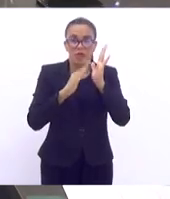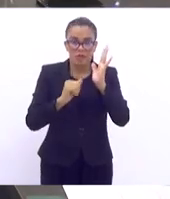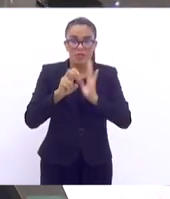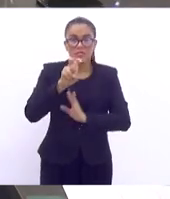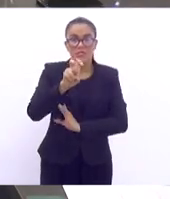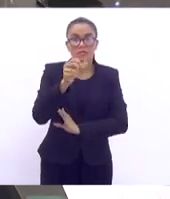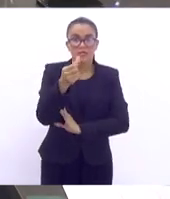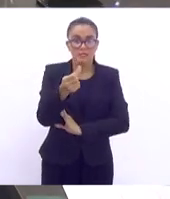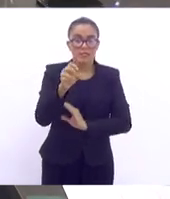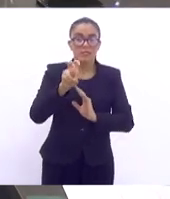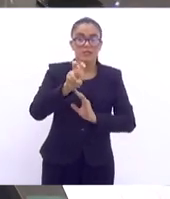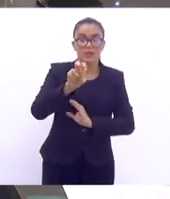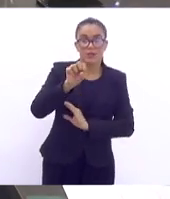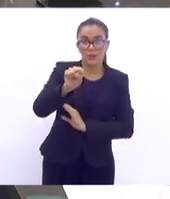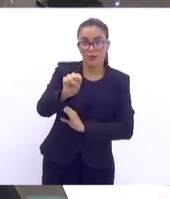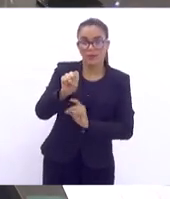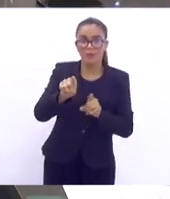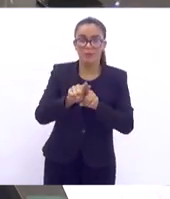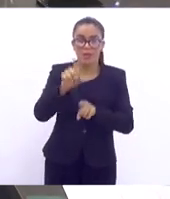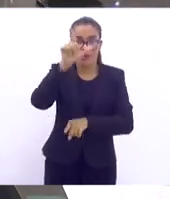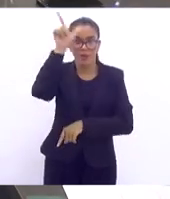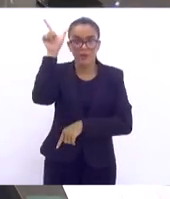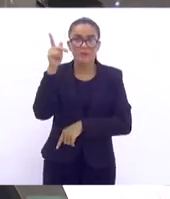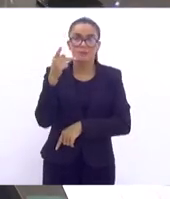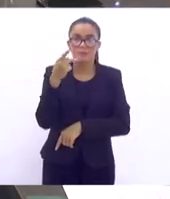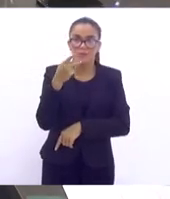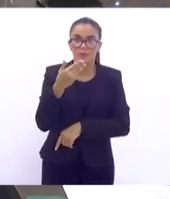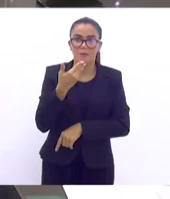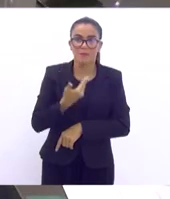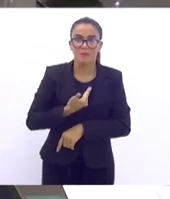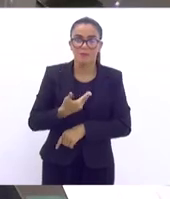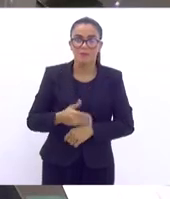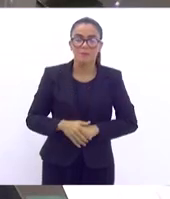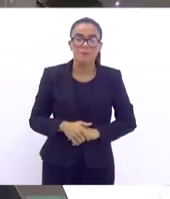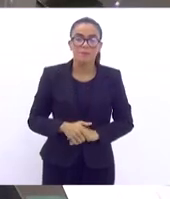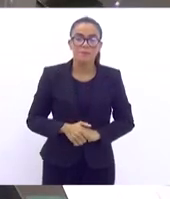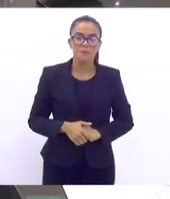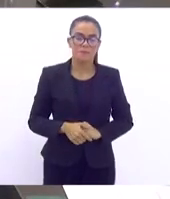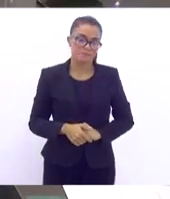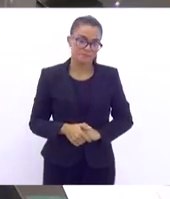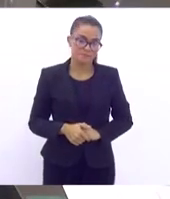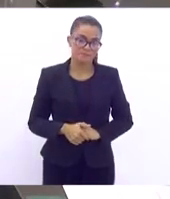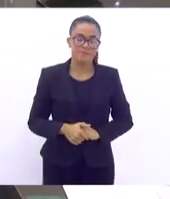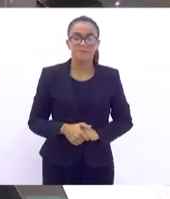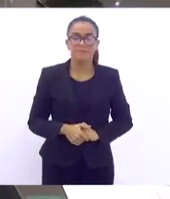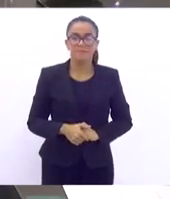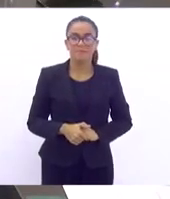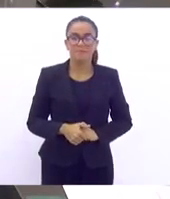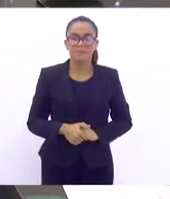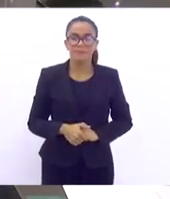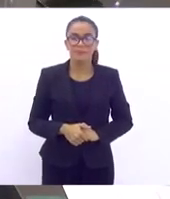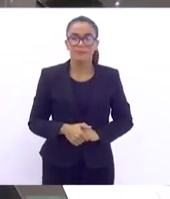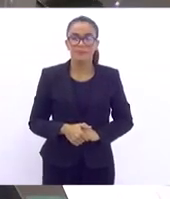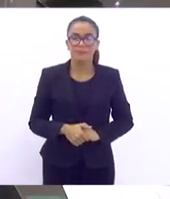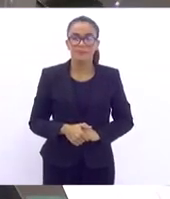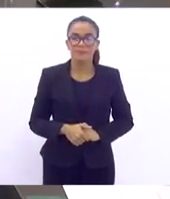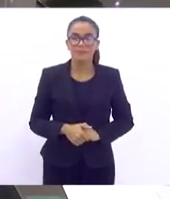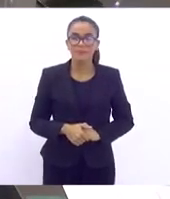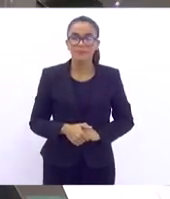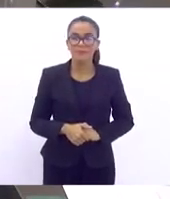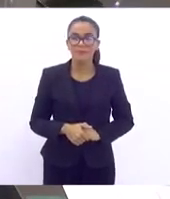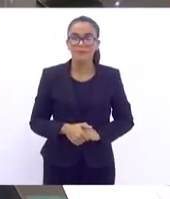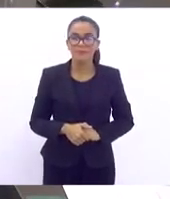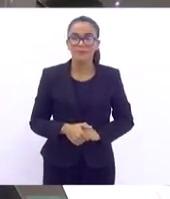56 e o 58 tá pedindo o Deputado Luiz Paulo relatou pronto a pedido pedido do deputado Luiz